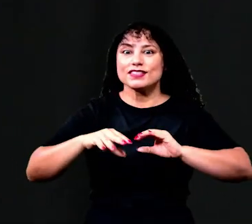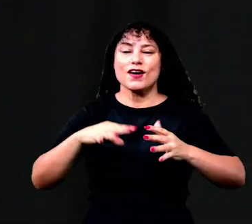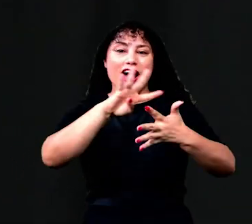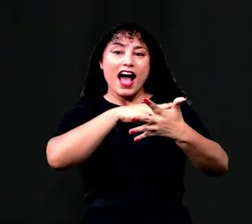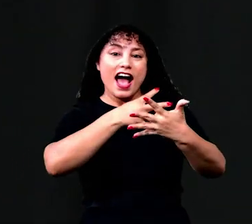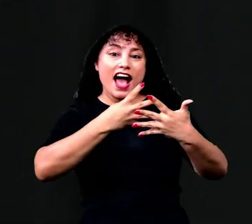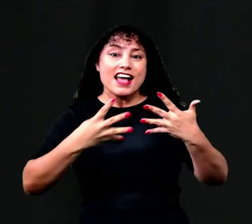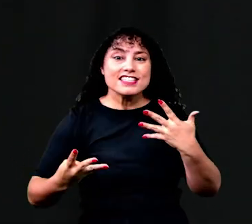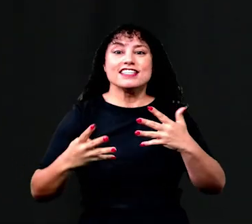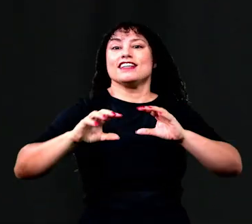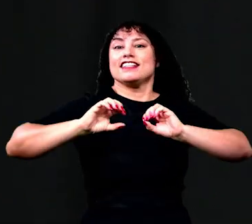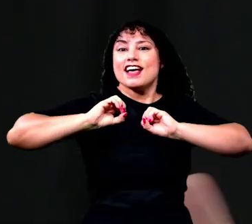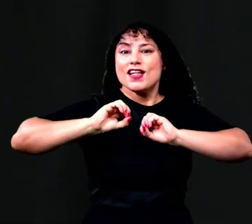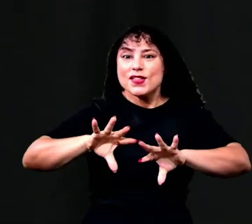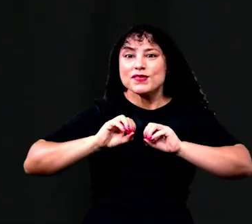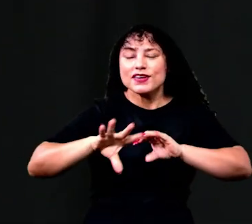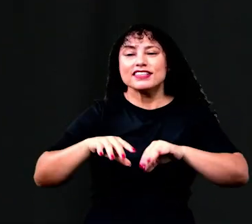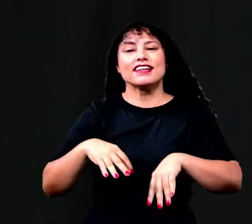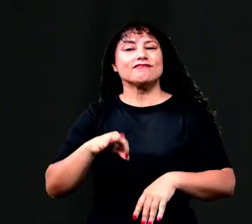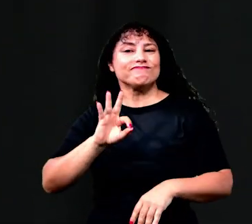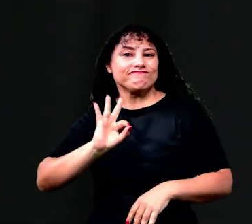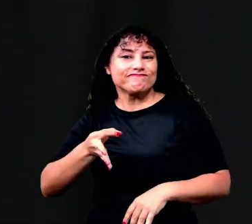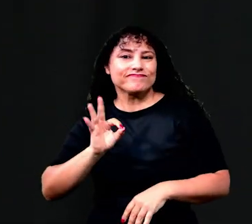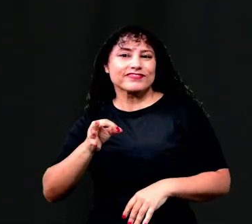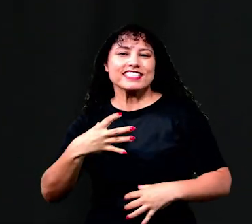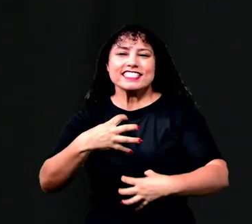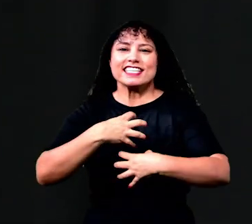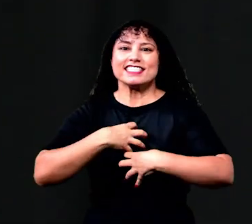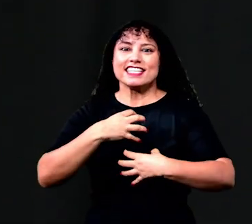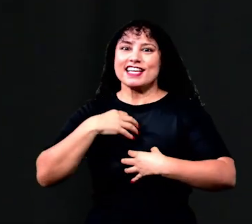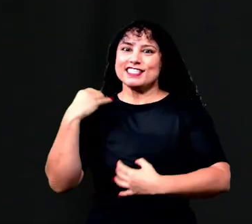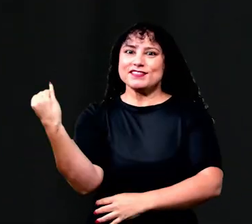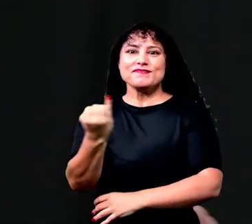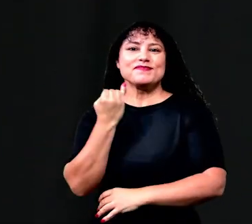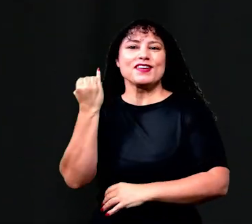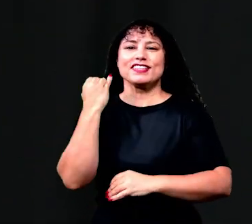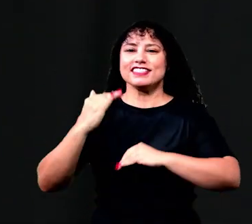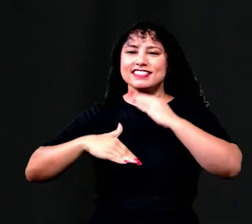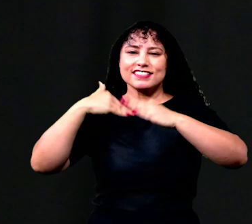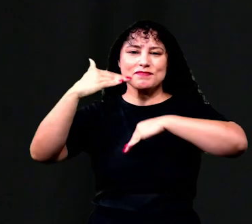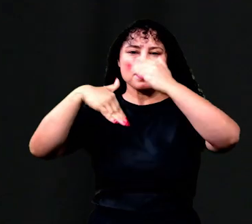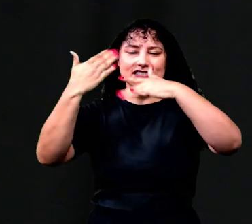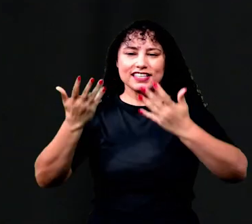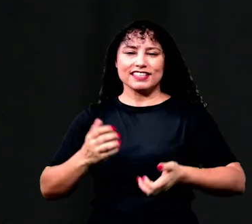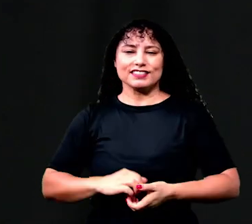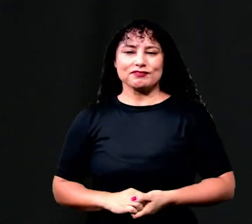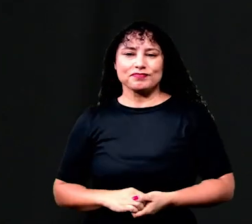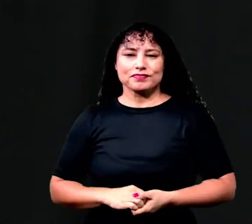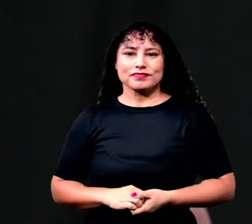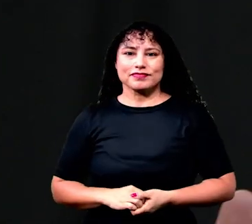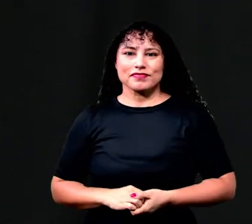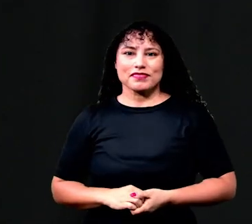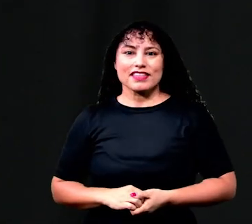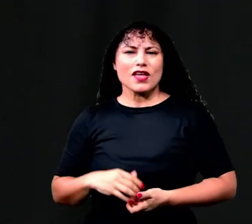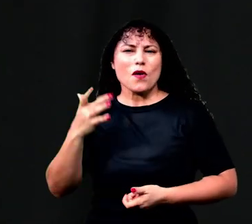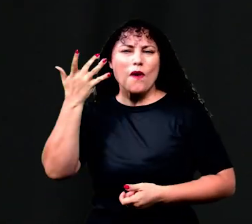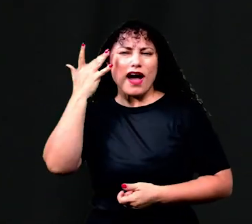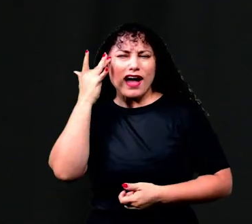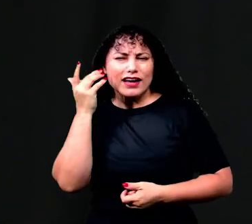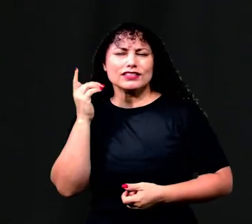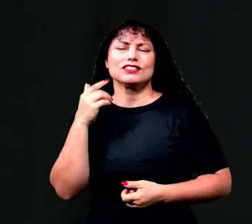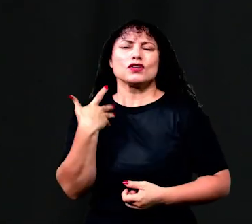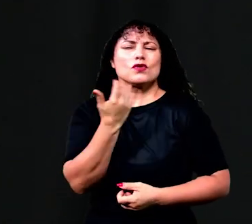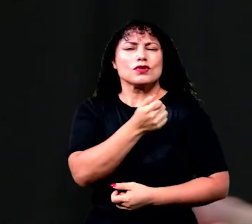Educação. Então, realmente a gente se sente bastante importante nesse processo. E eu acho que, assim como